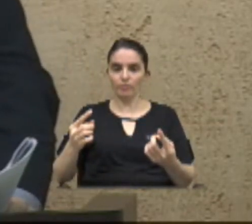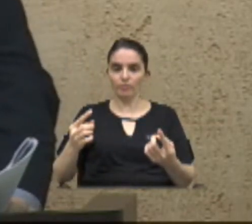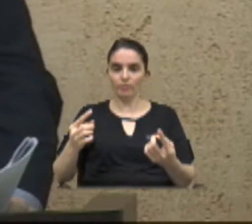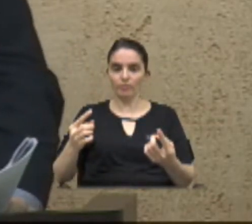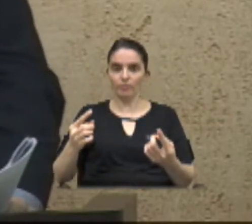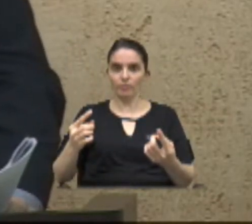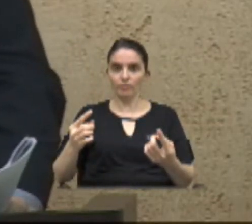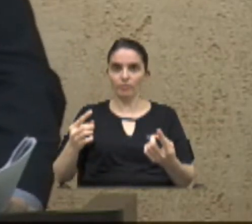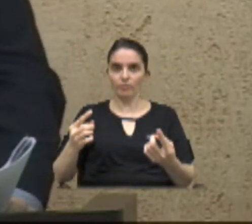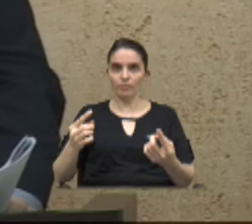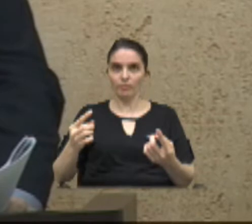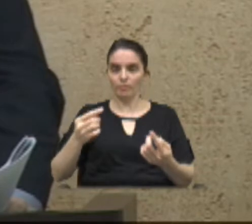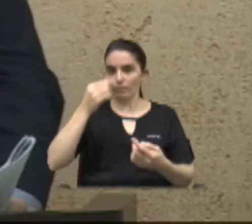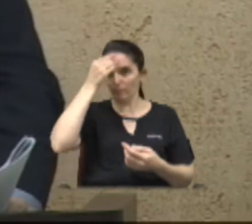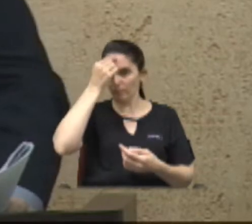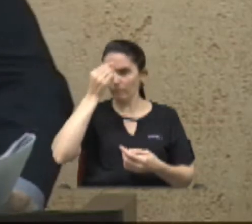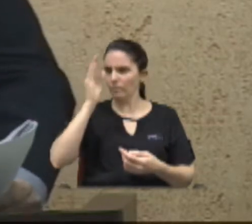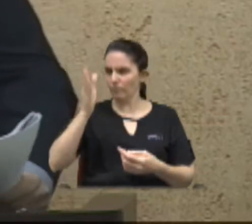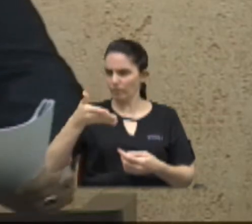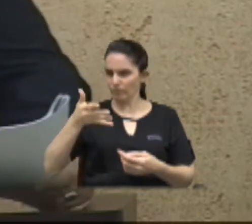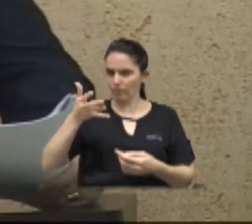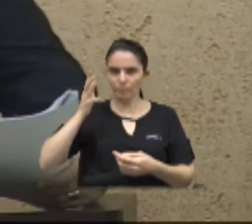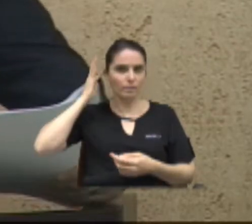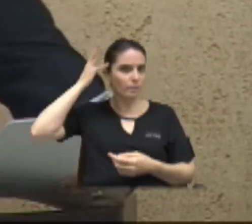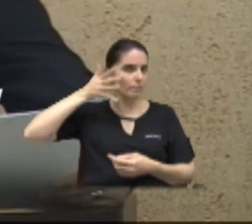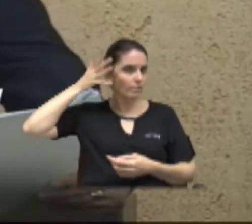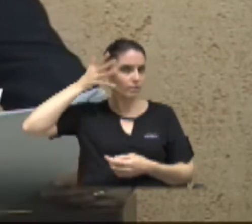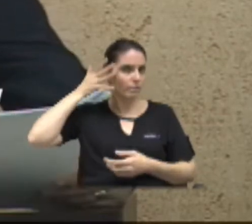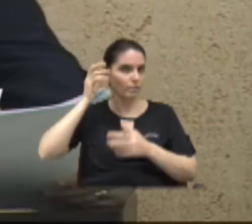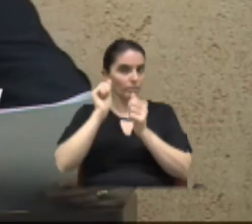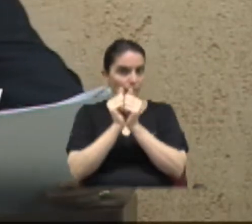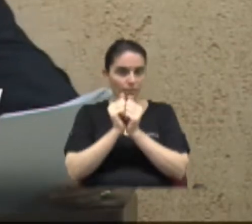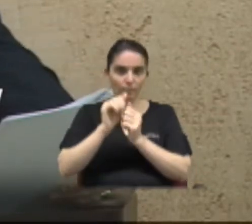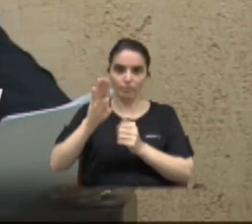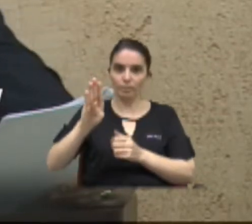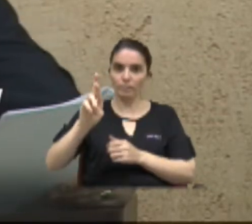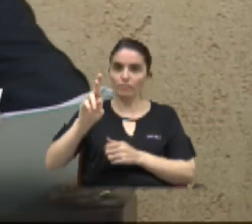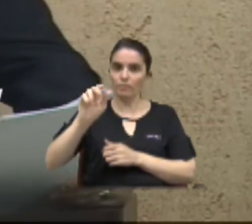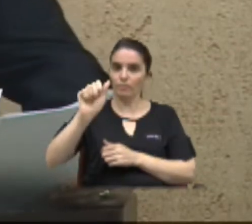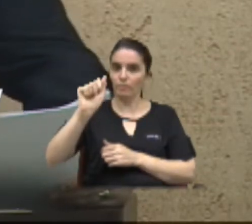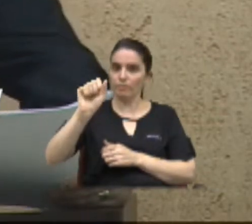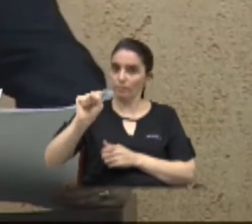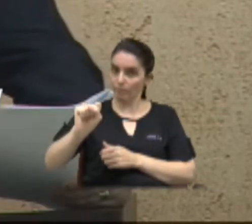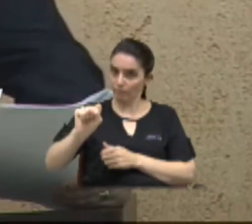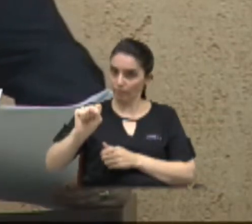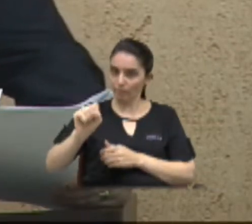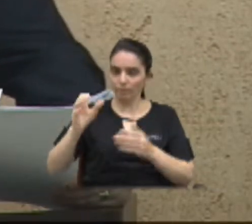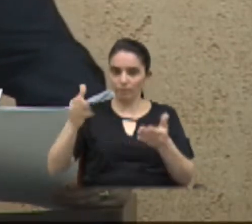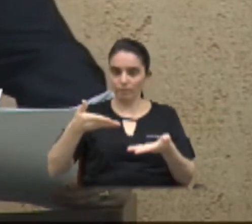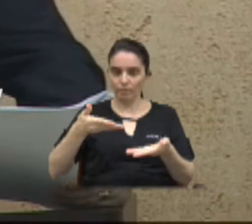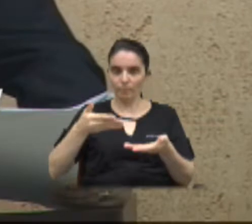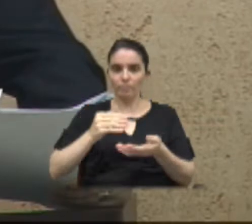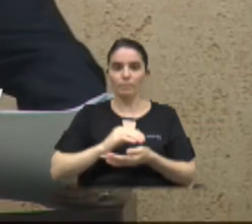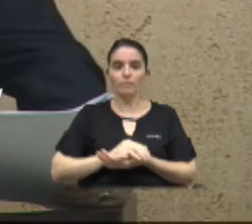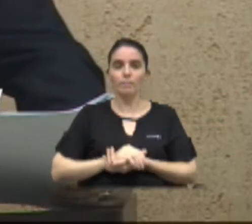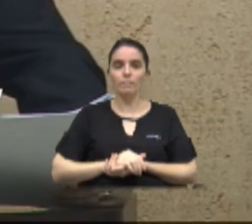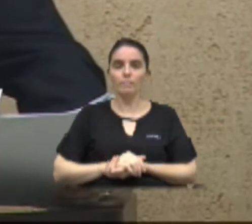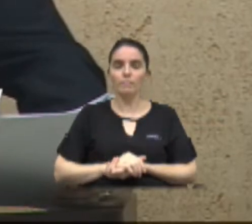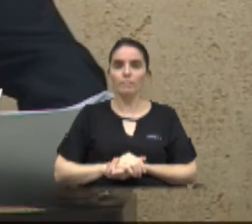já estivemos em palestras junto com o Brás. Eu quero aqui externar o